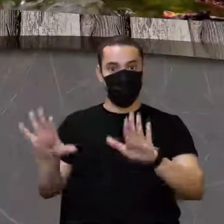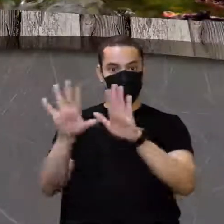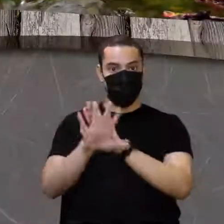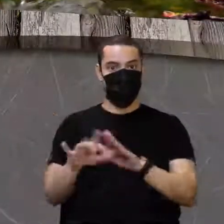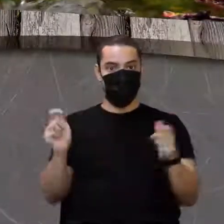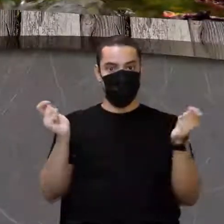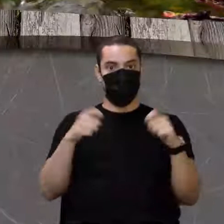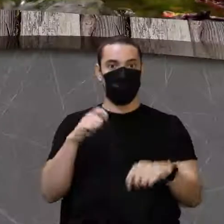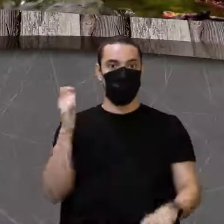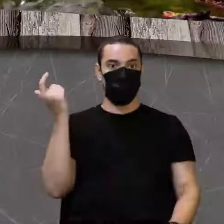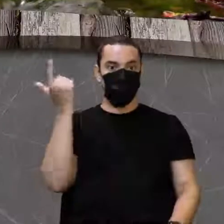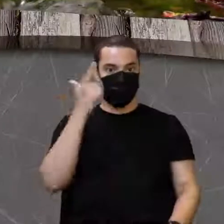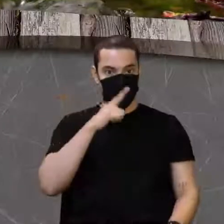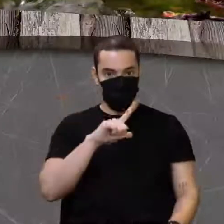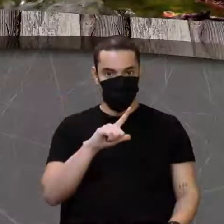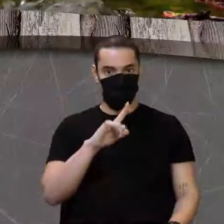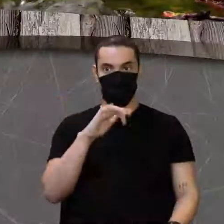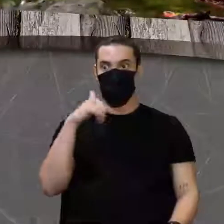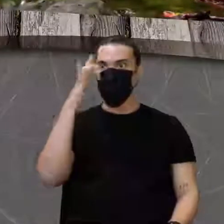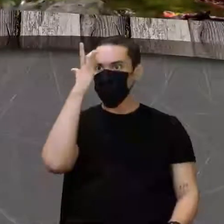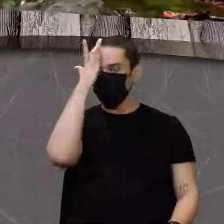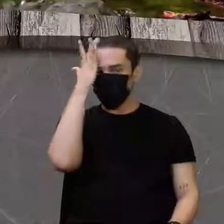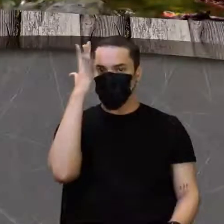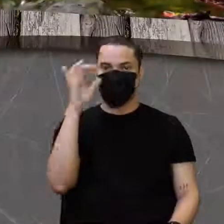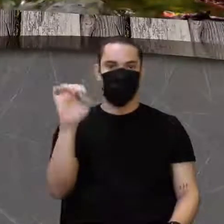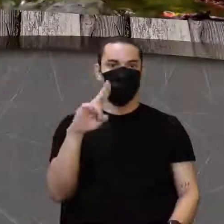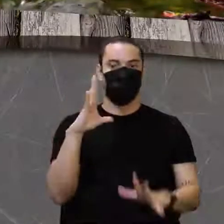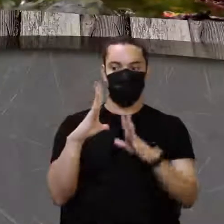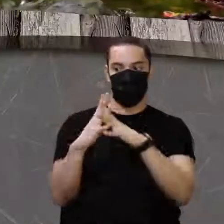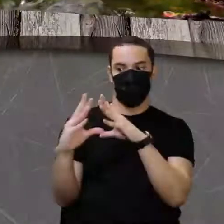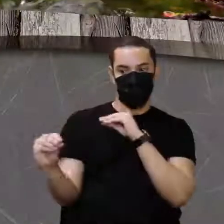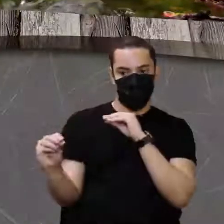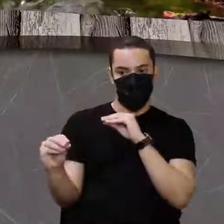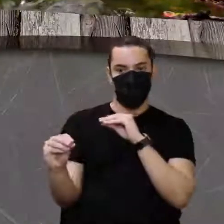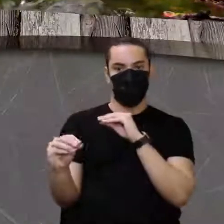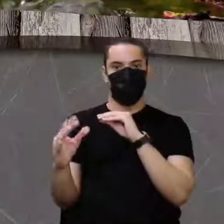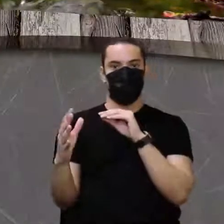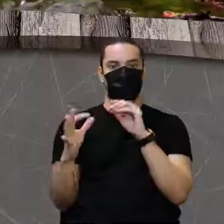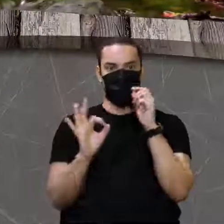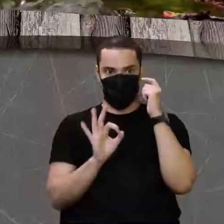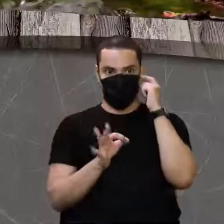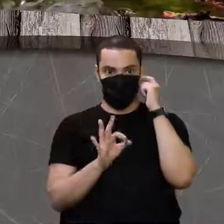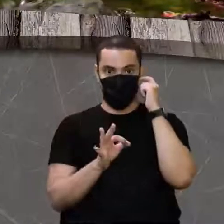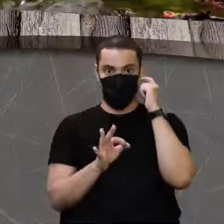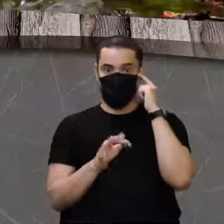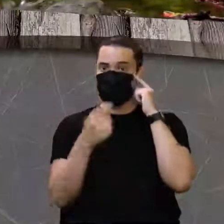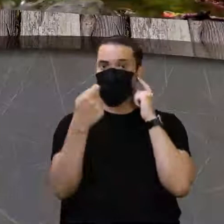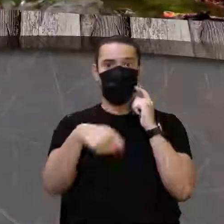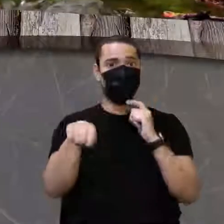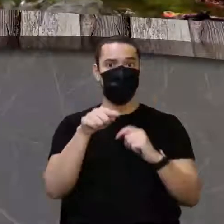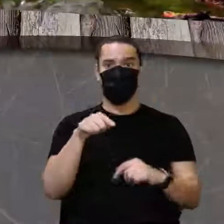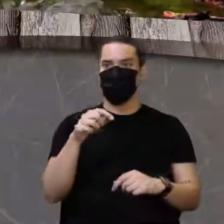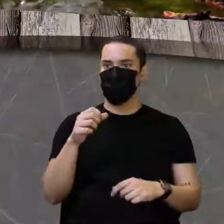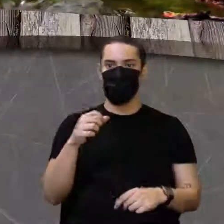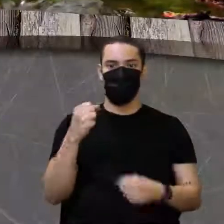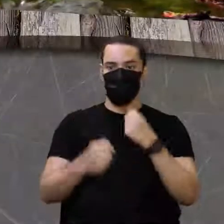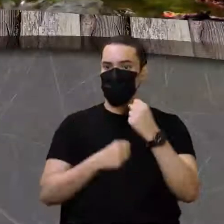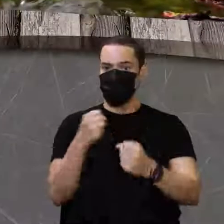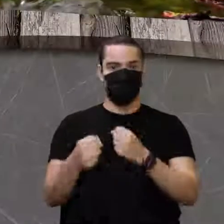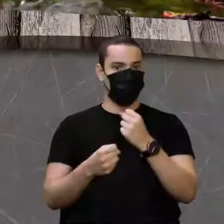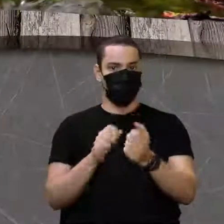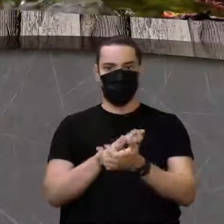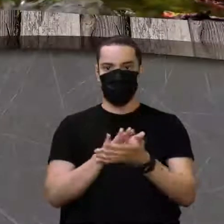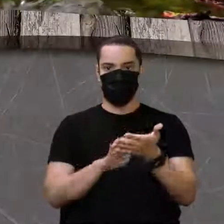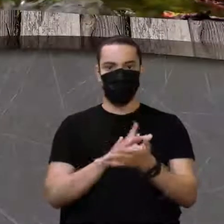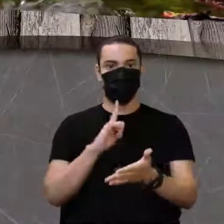conseguir capturar presas mais facilmente ou fugir dos seus predadores. Nem precisam correr. Aqueles